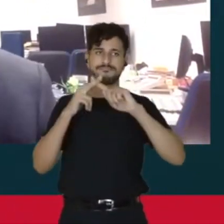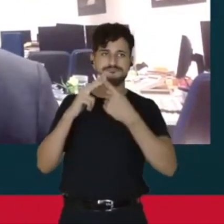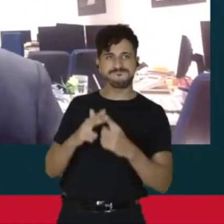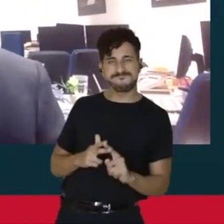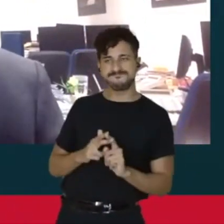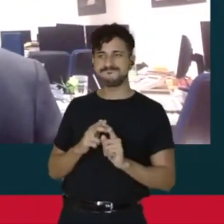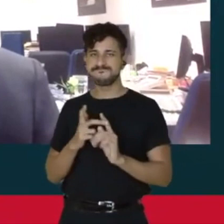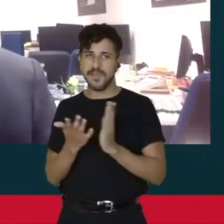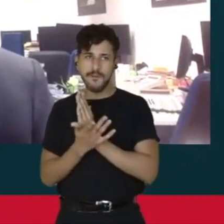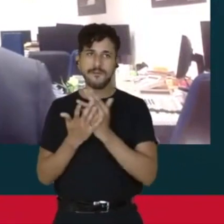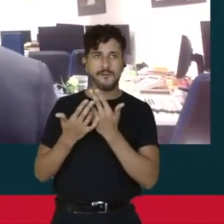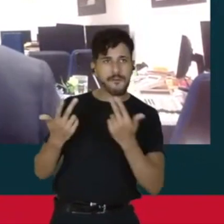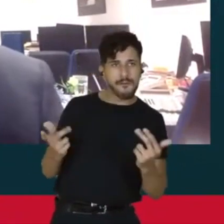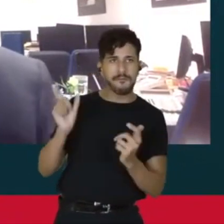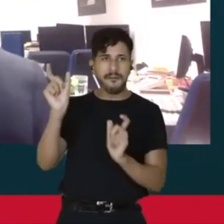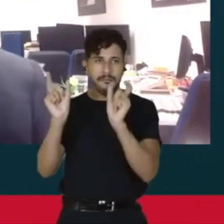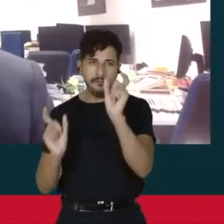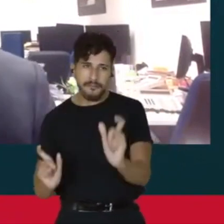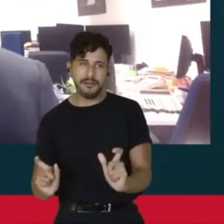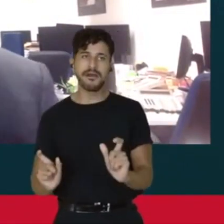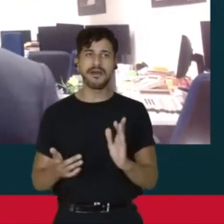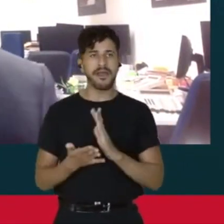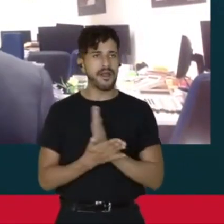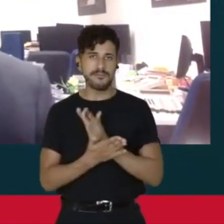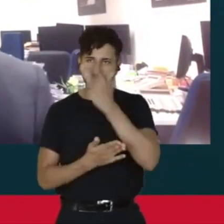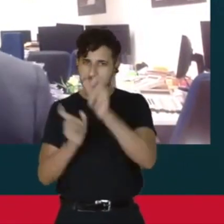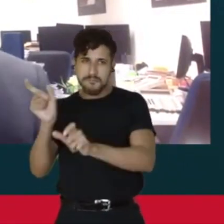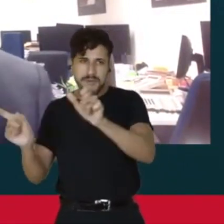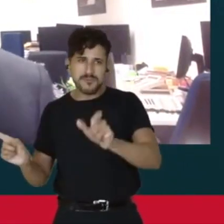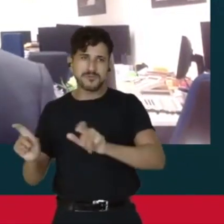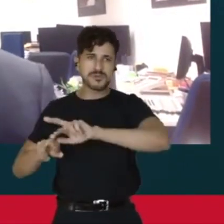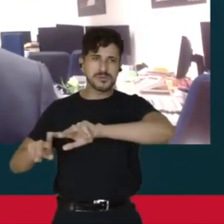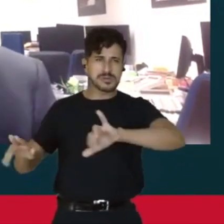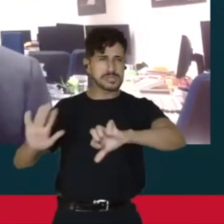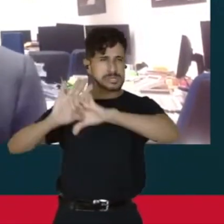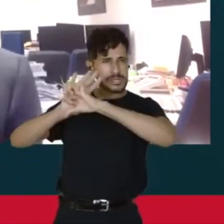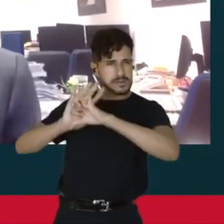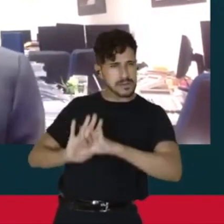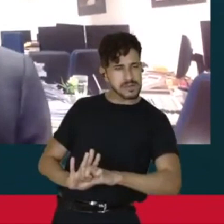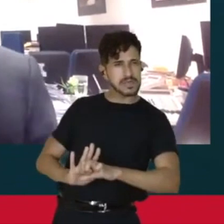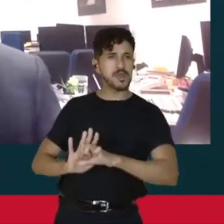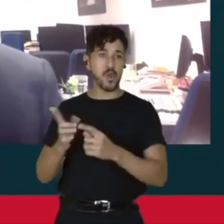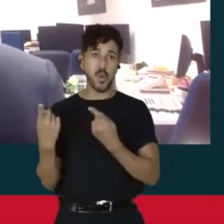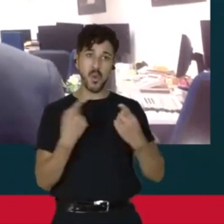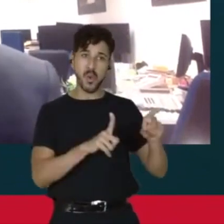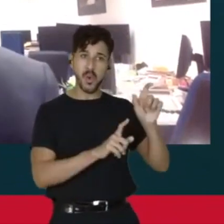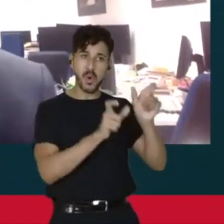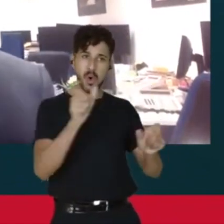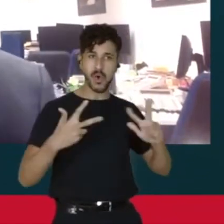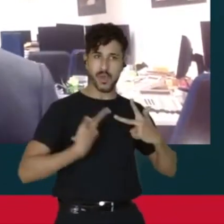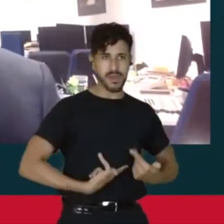ali. Então, tem diversas pessoas denunciadas por crime contra a humanidade, não só o